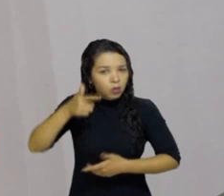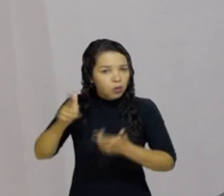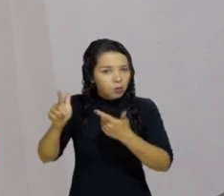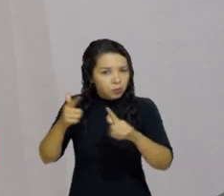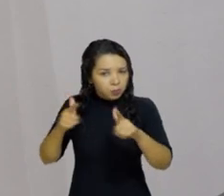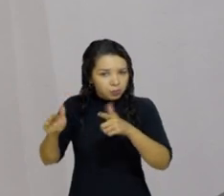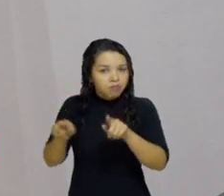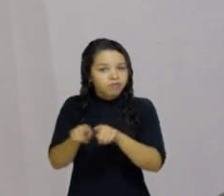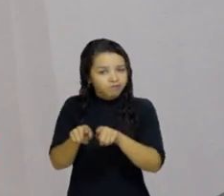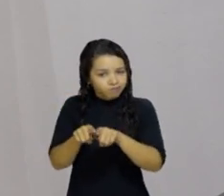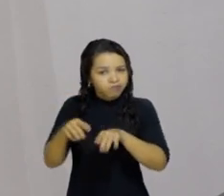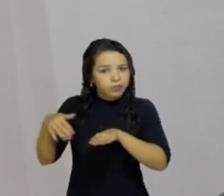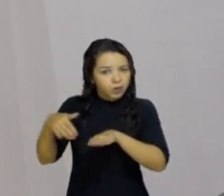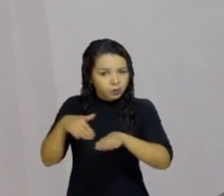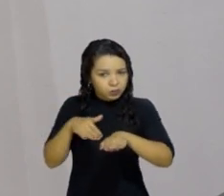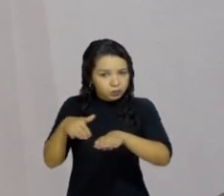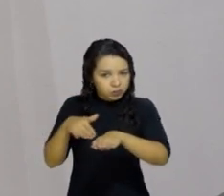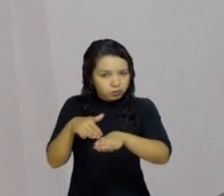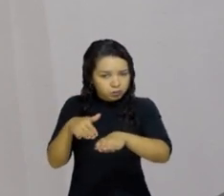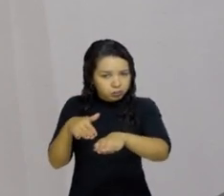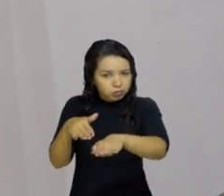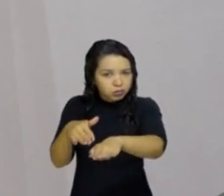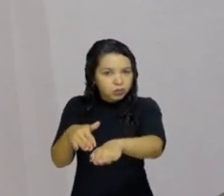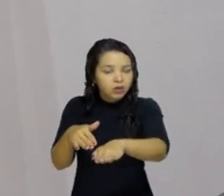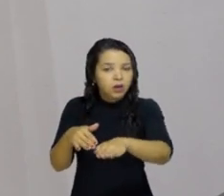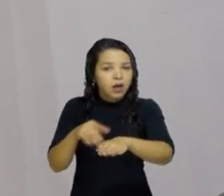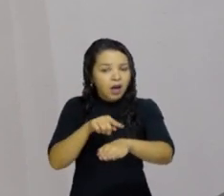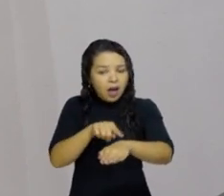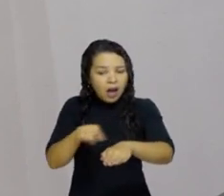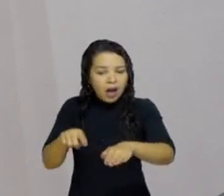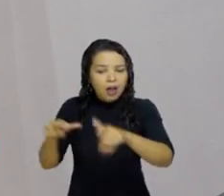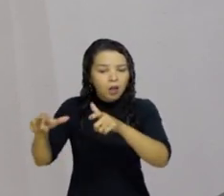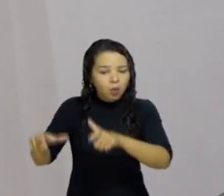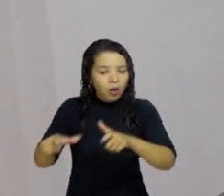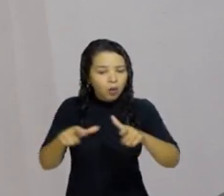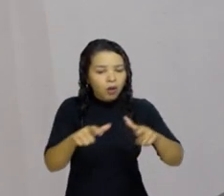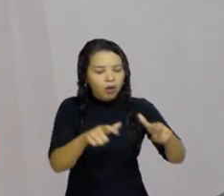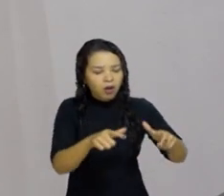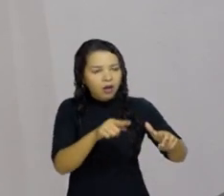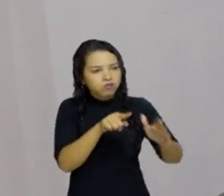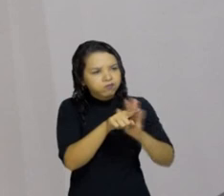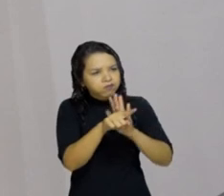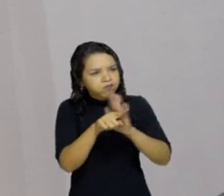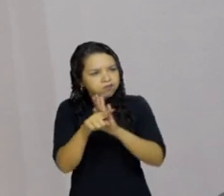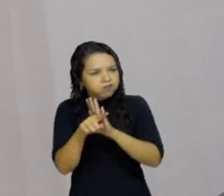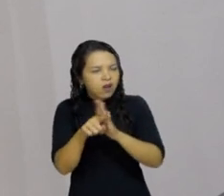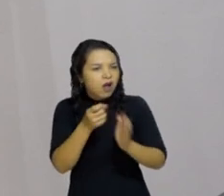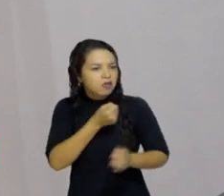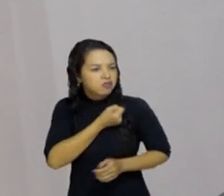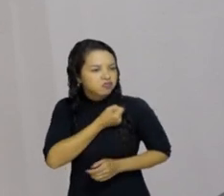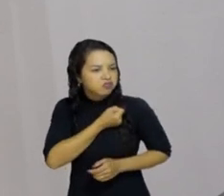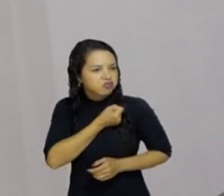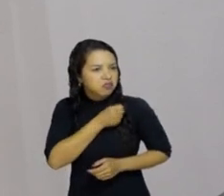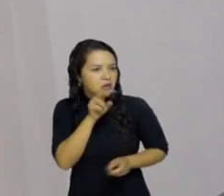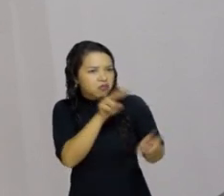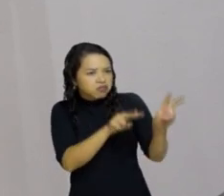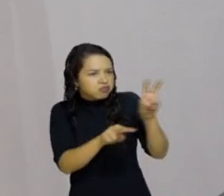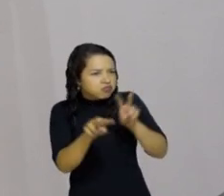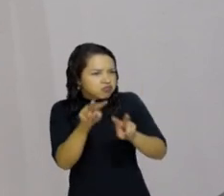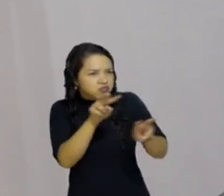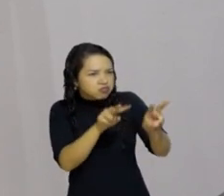veículos de transporte coletivo, tenham os riscos classificados apenas por inspeção visual.